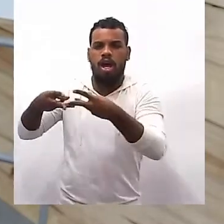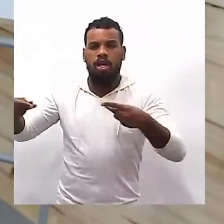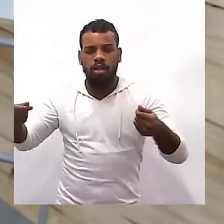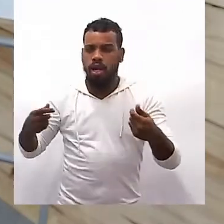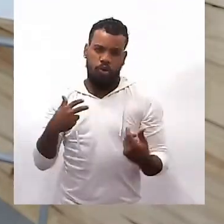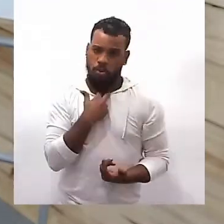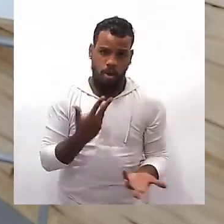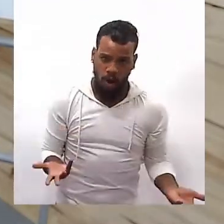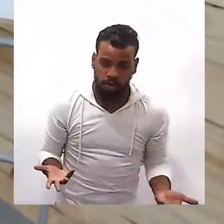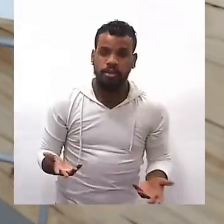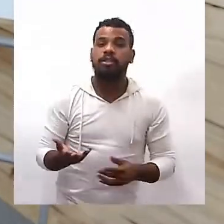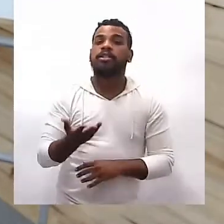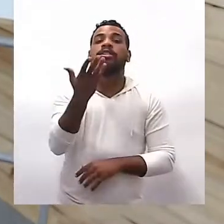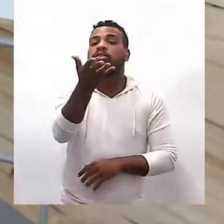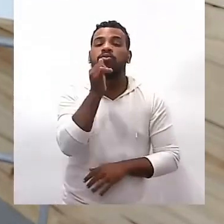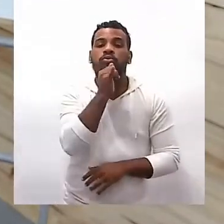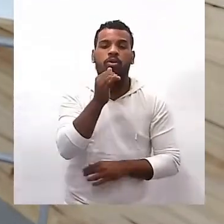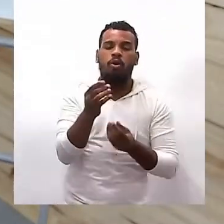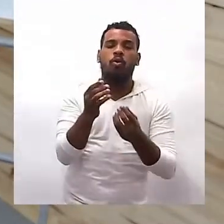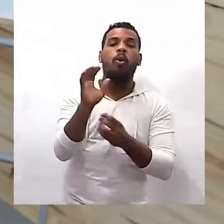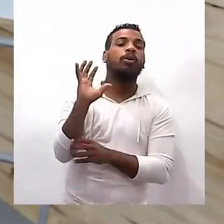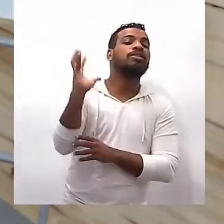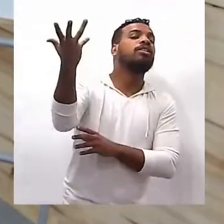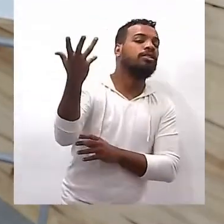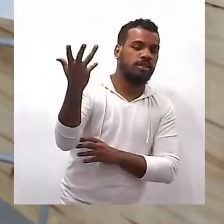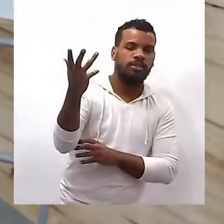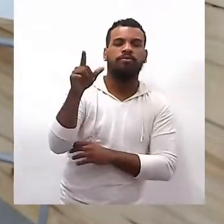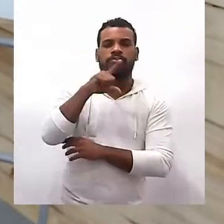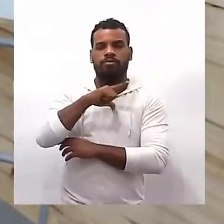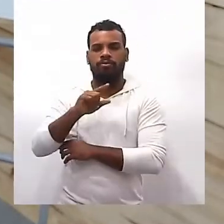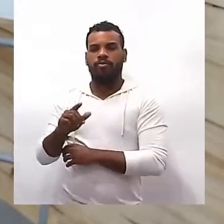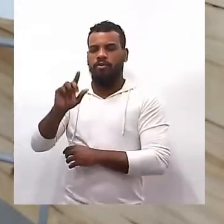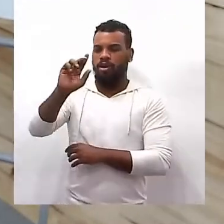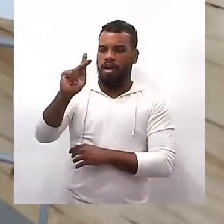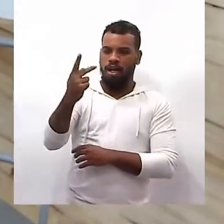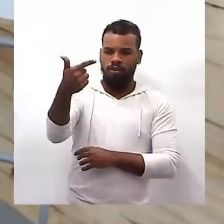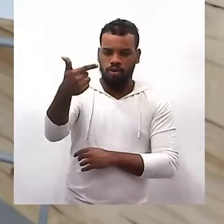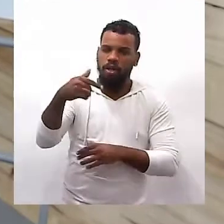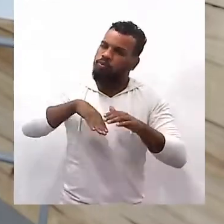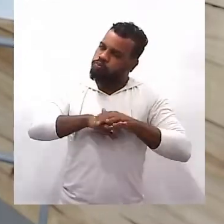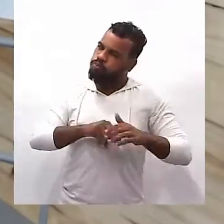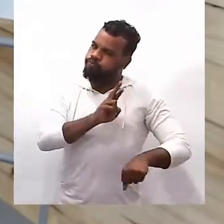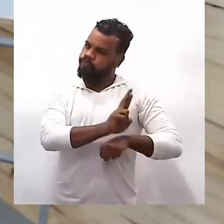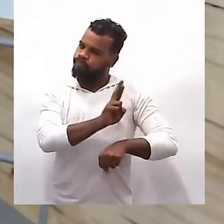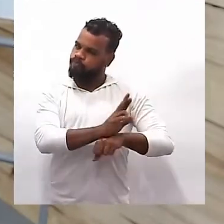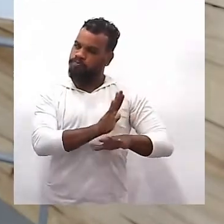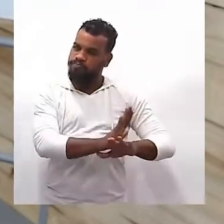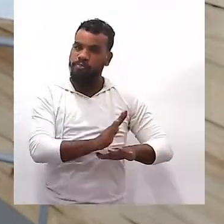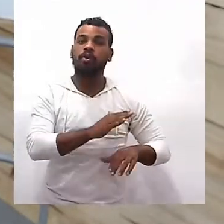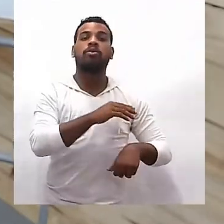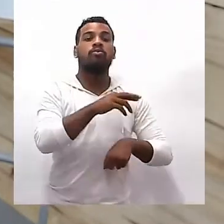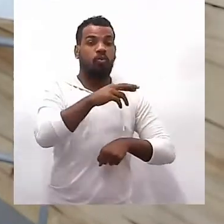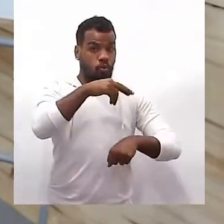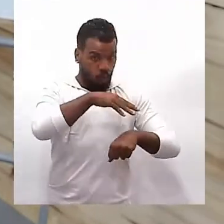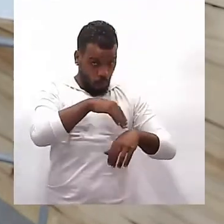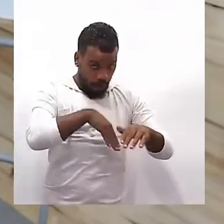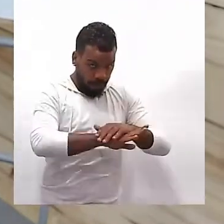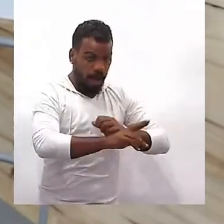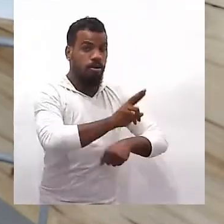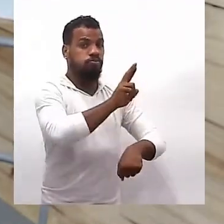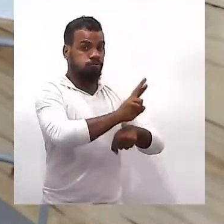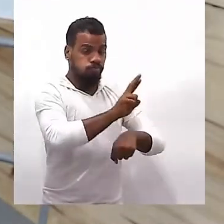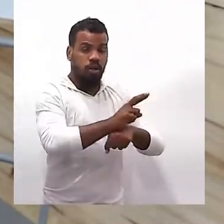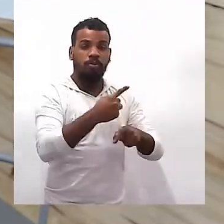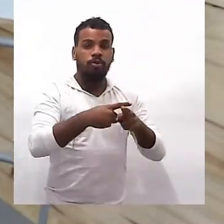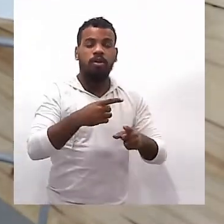que é que acontece? Esse hidrogênio ele vai ser guardado por um tempo. Esse hidrogênio ele vai ser guardado por um tempo para